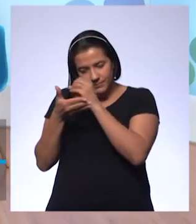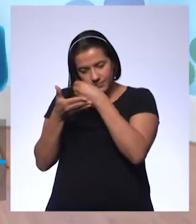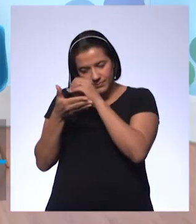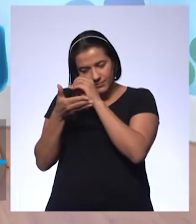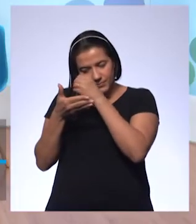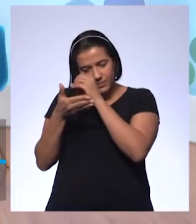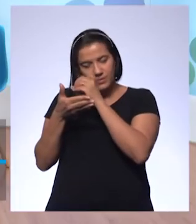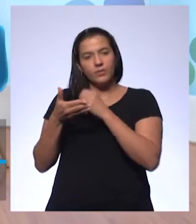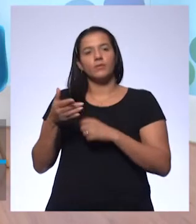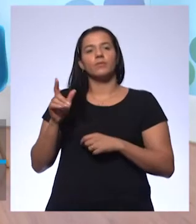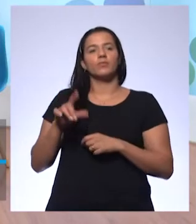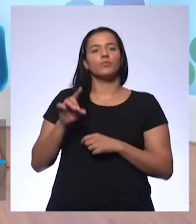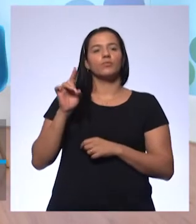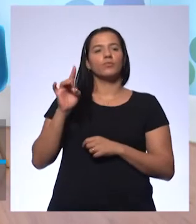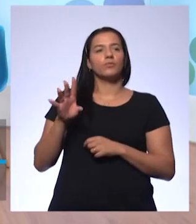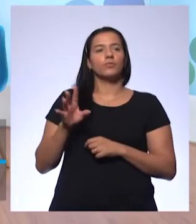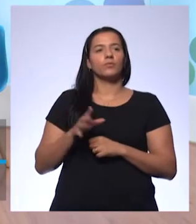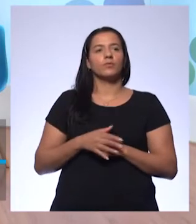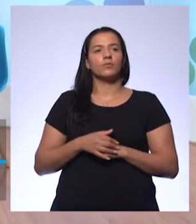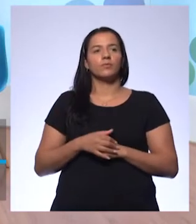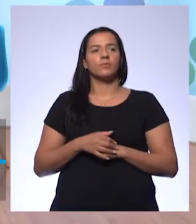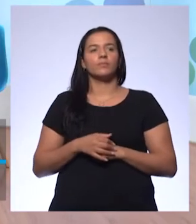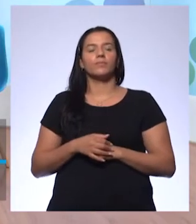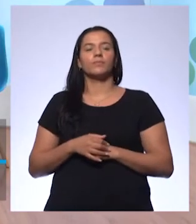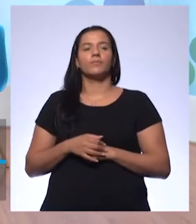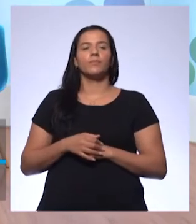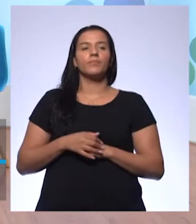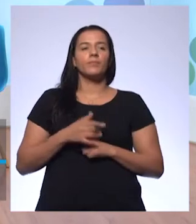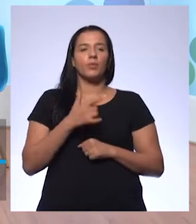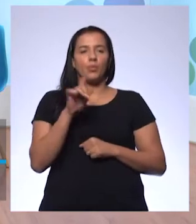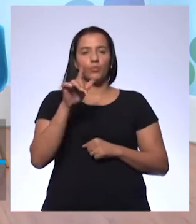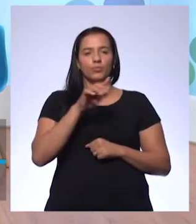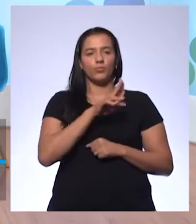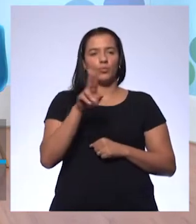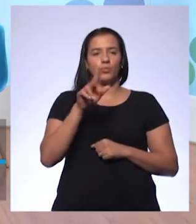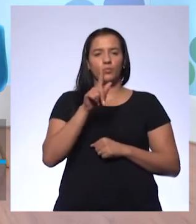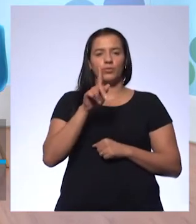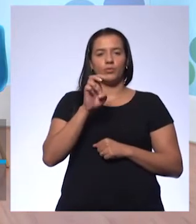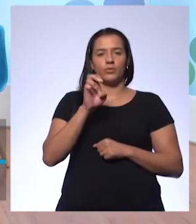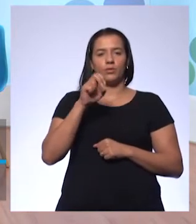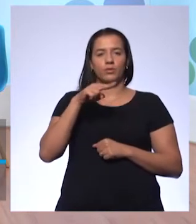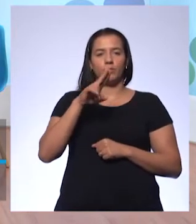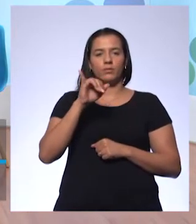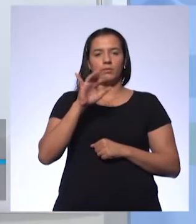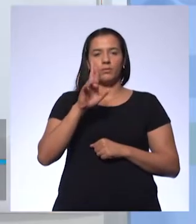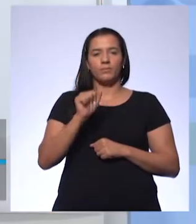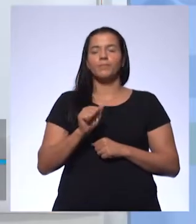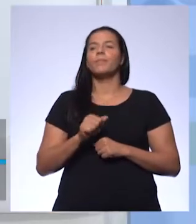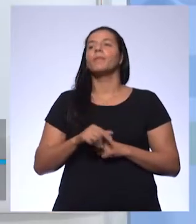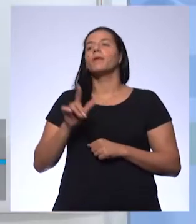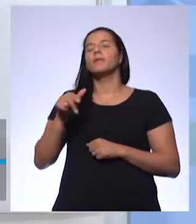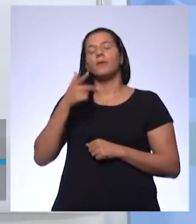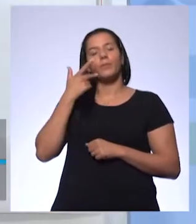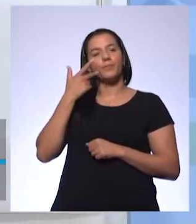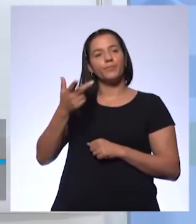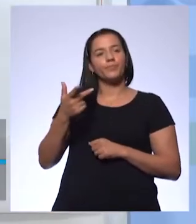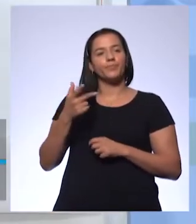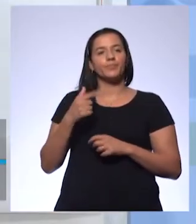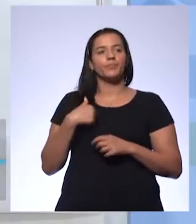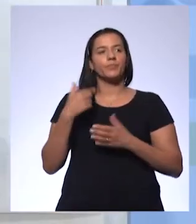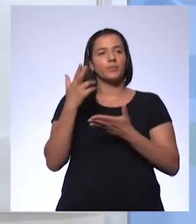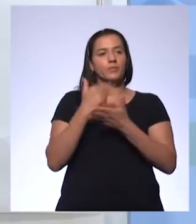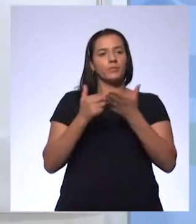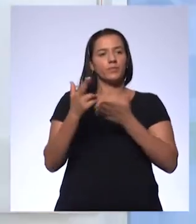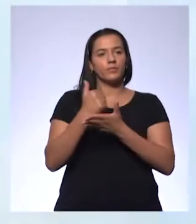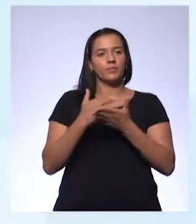Gerina, tá, professor? Perdão. Oi? É Gerina. Ok. Gerina, desculpa. Tá, gente? Então, assim, Eu fiz um desenho aí